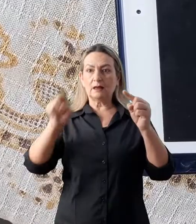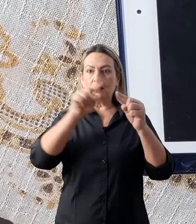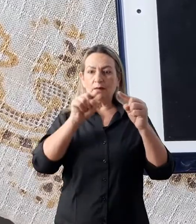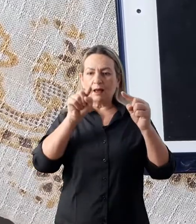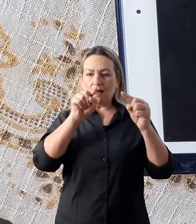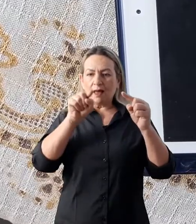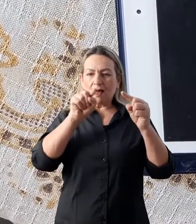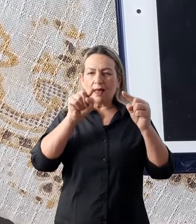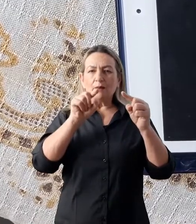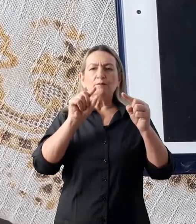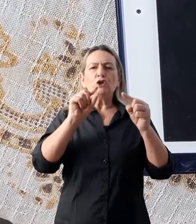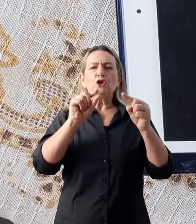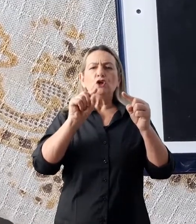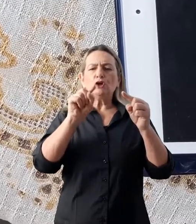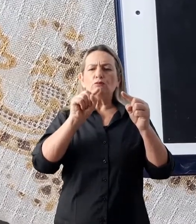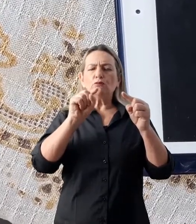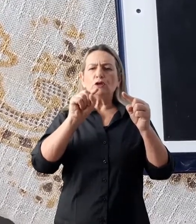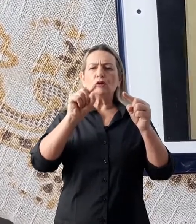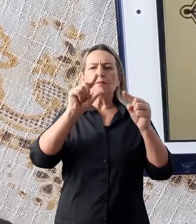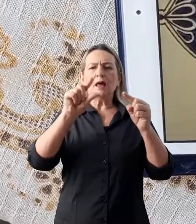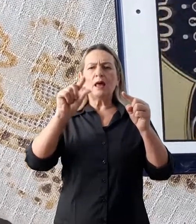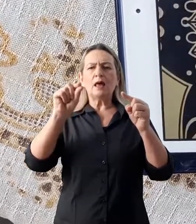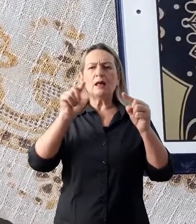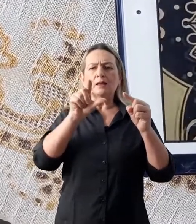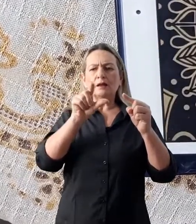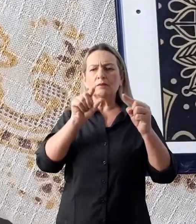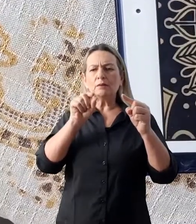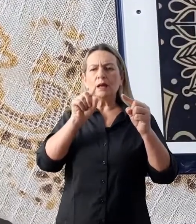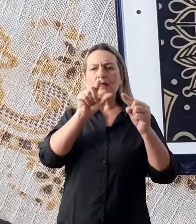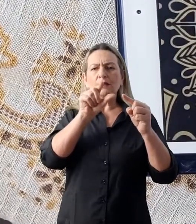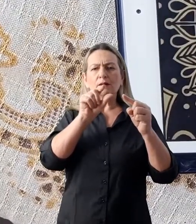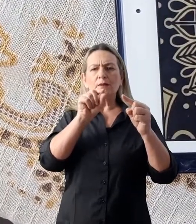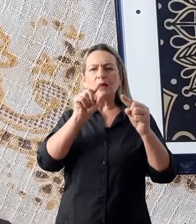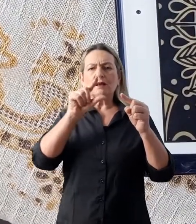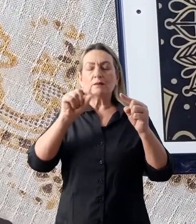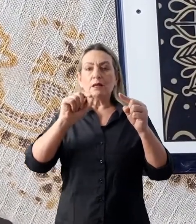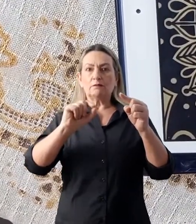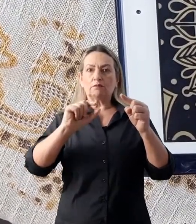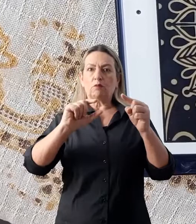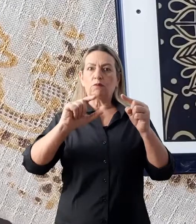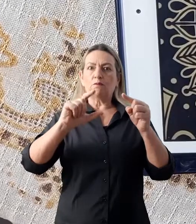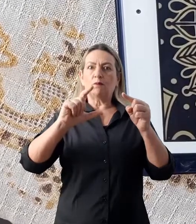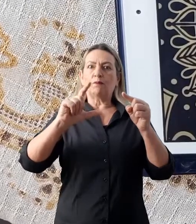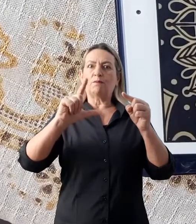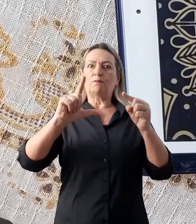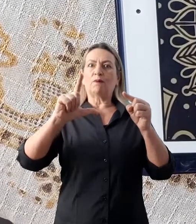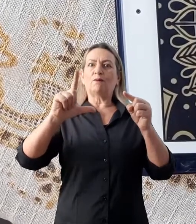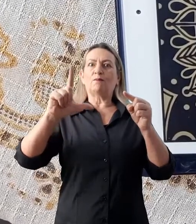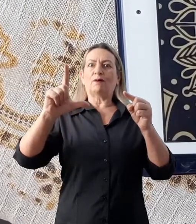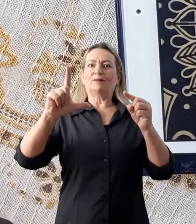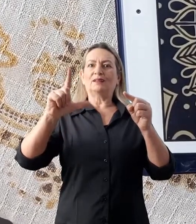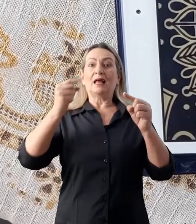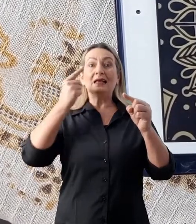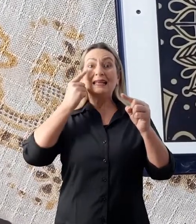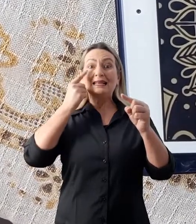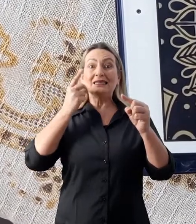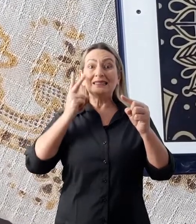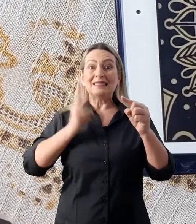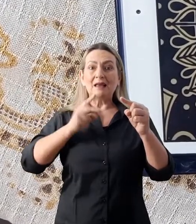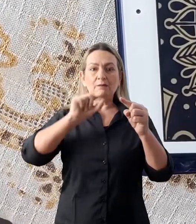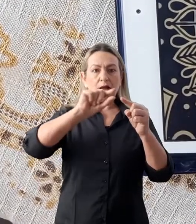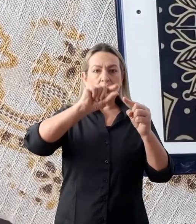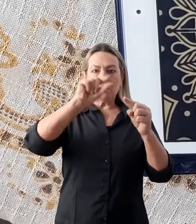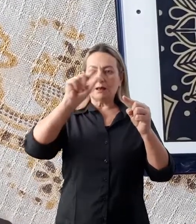algo pequeno, pétalas pequenas, né? E aí a gente vai aumentando, sempre com uma divisão, ó,